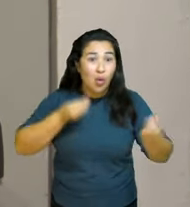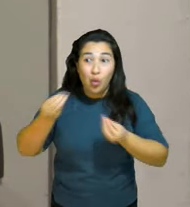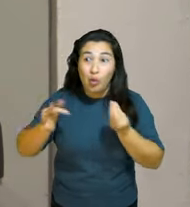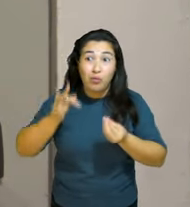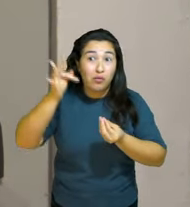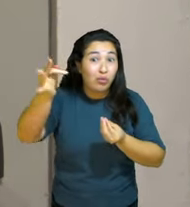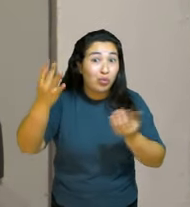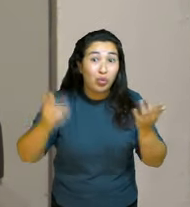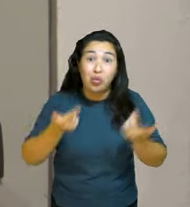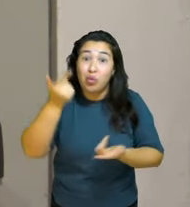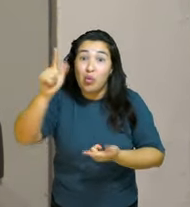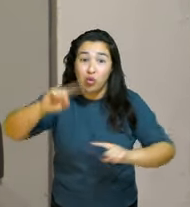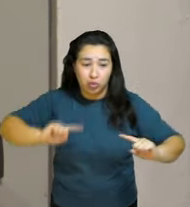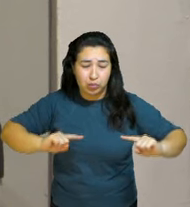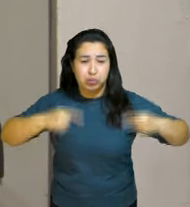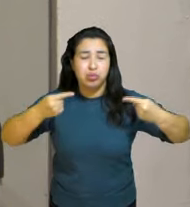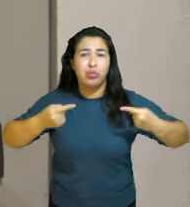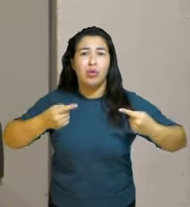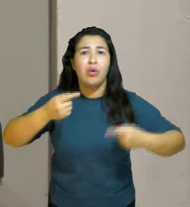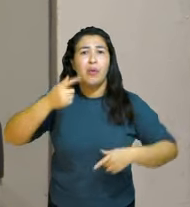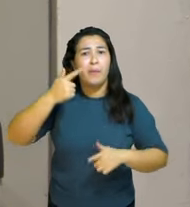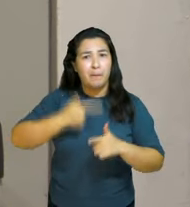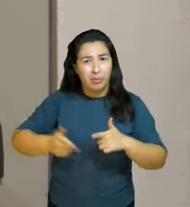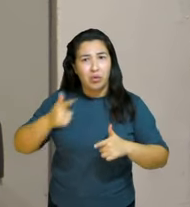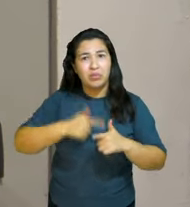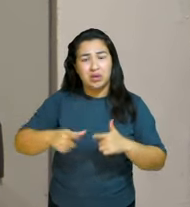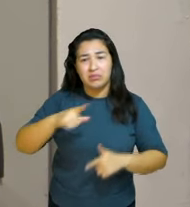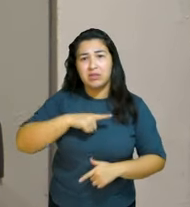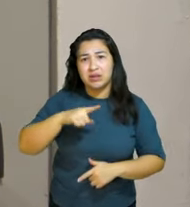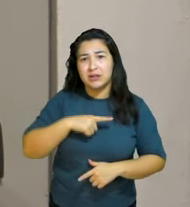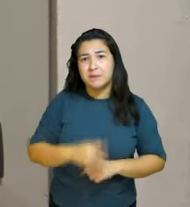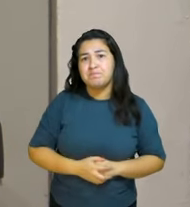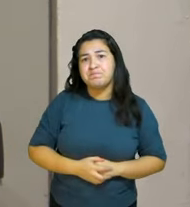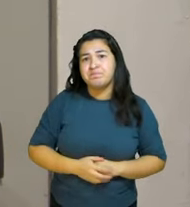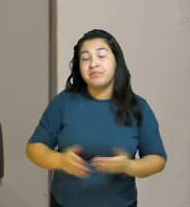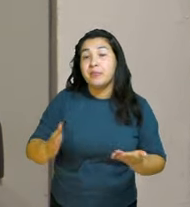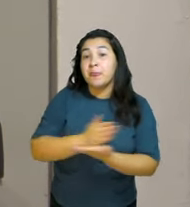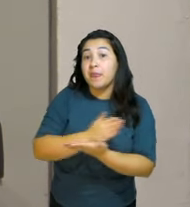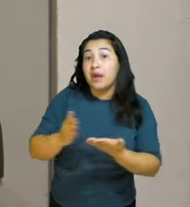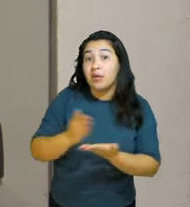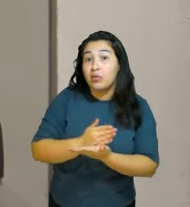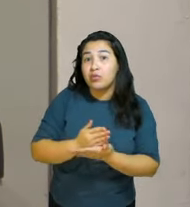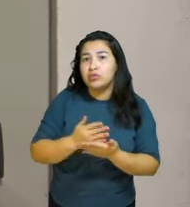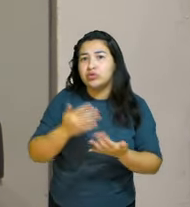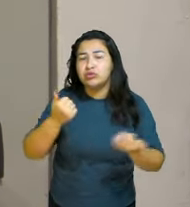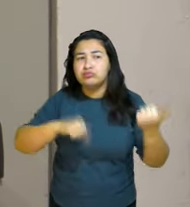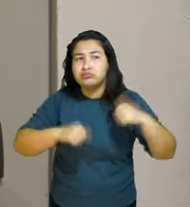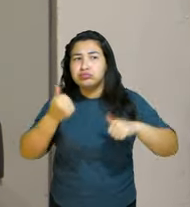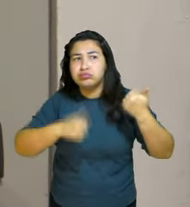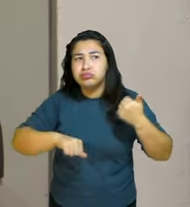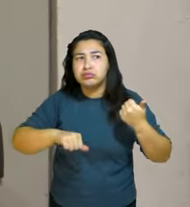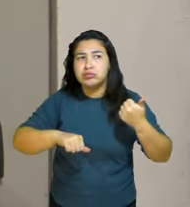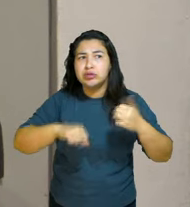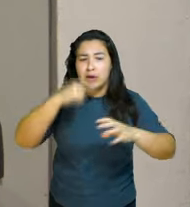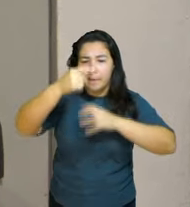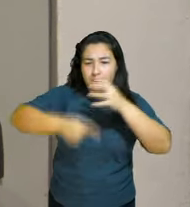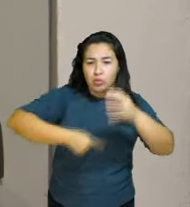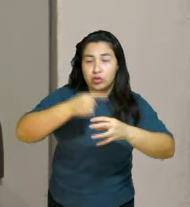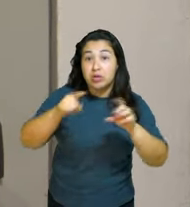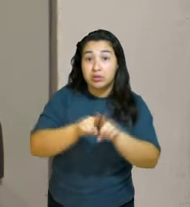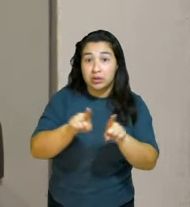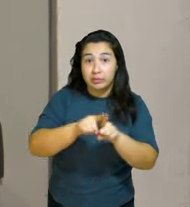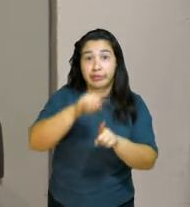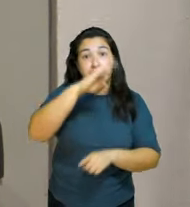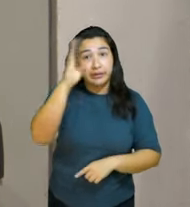Inclusive, competições catarinenses são utilizadas para índices nacionais e internacionais. Então, a competição para o atleta catarinense é